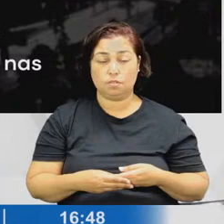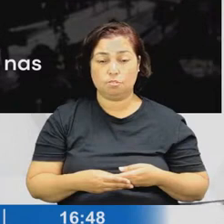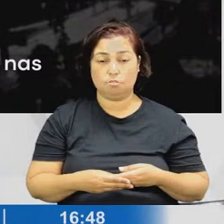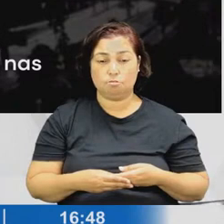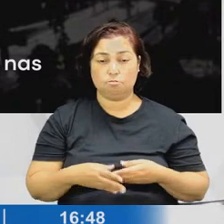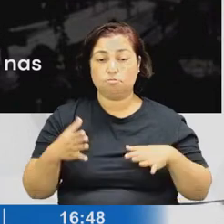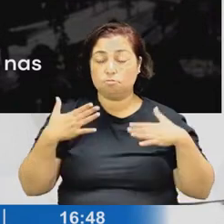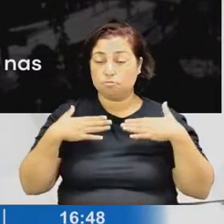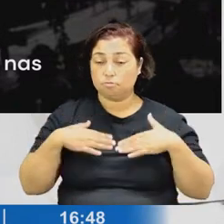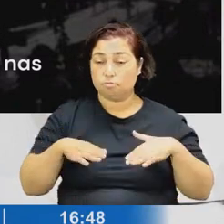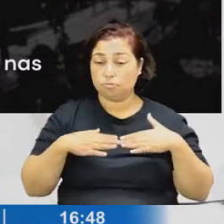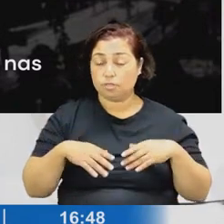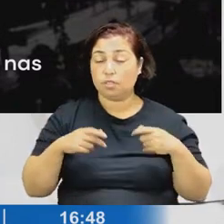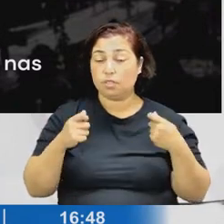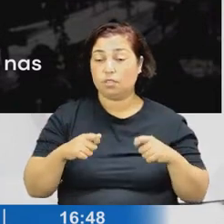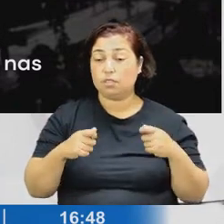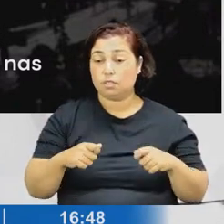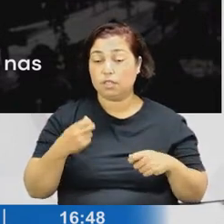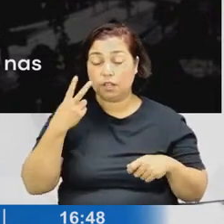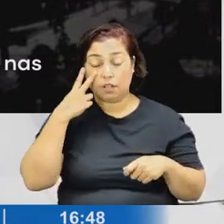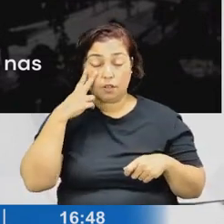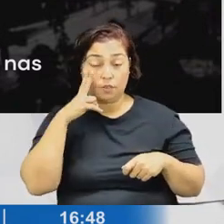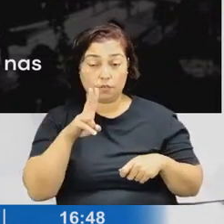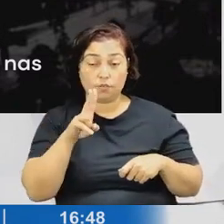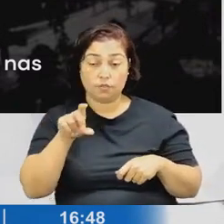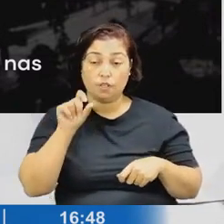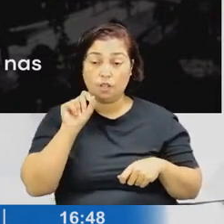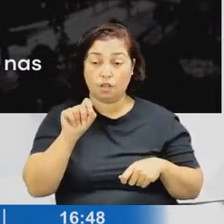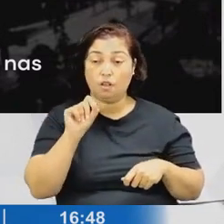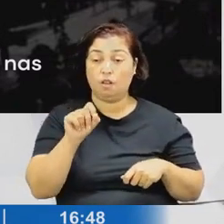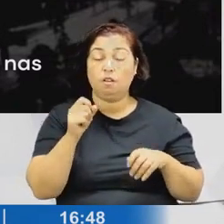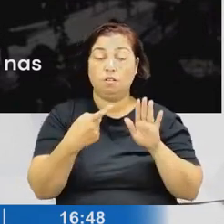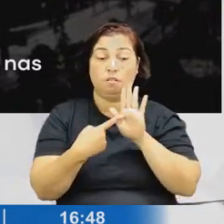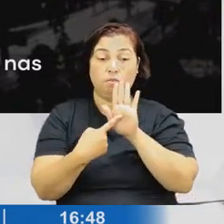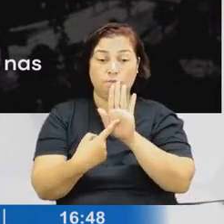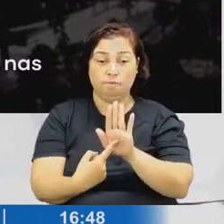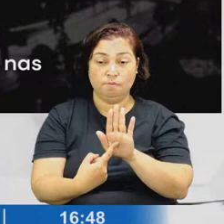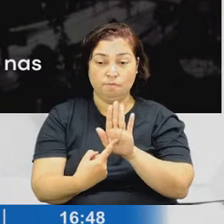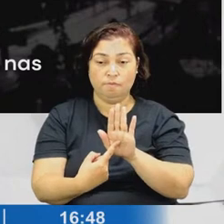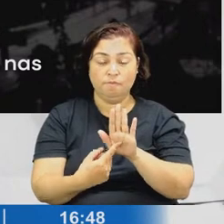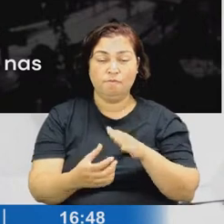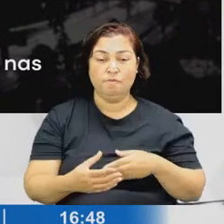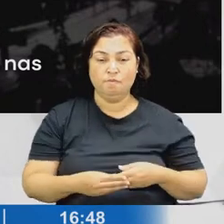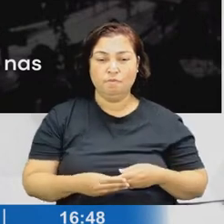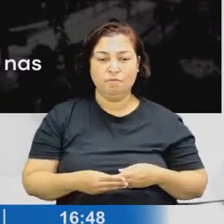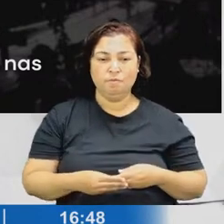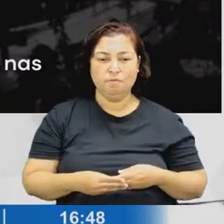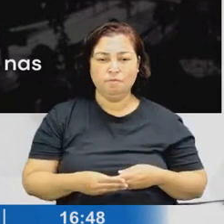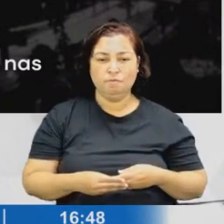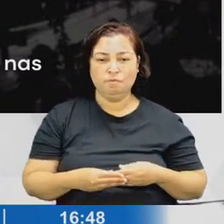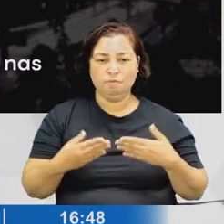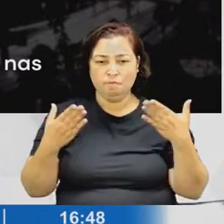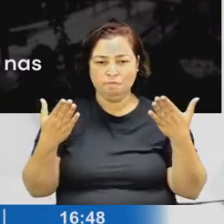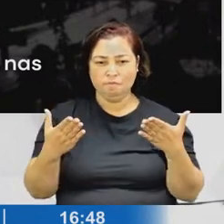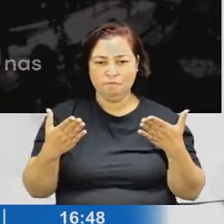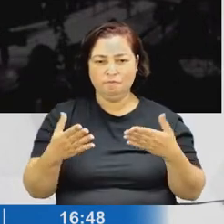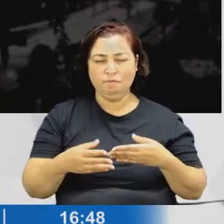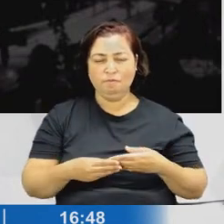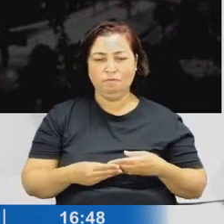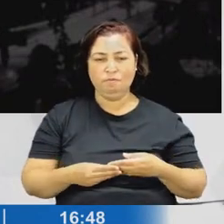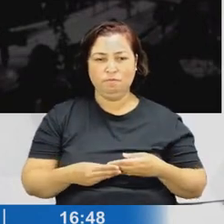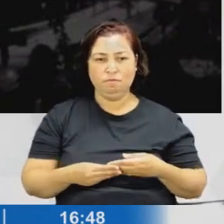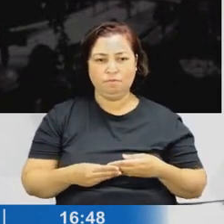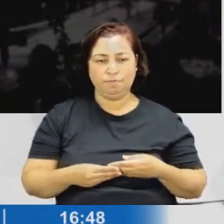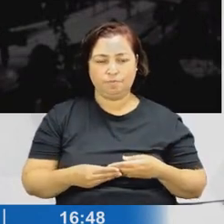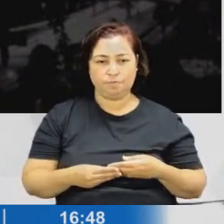Uma tranquilidade tem que ver o que quer passar a gente tá principais arquétipos roupa previamente intencional para ajudar na percepção então